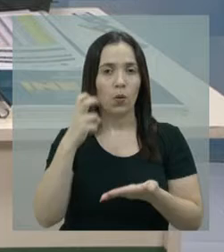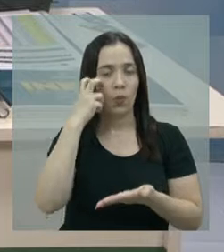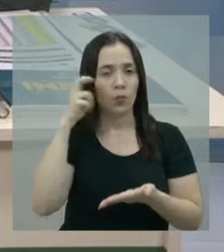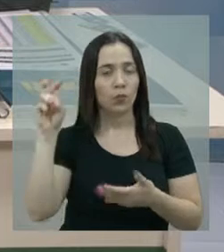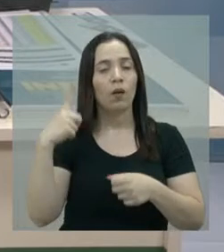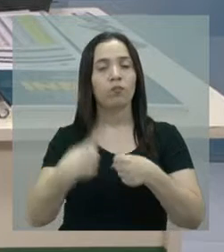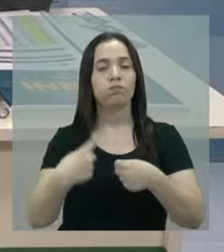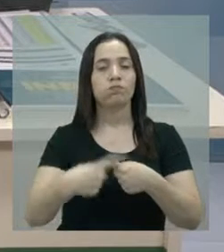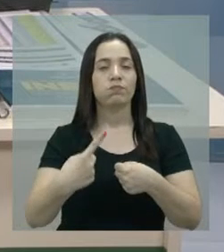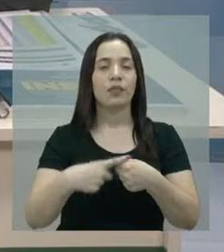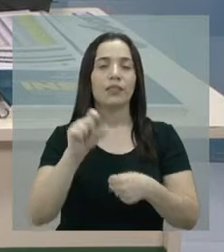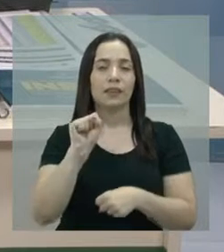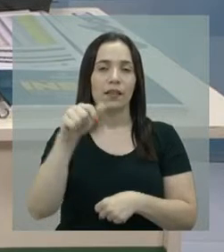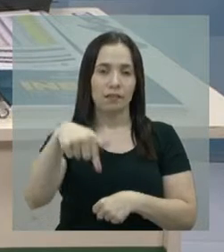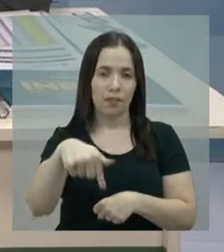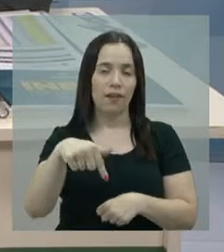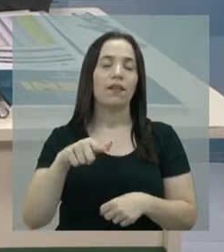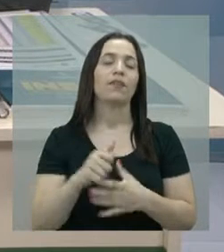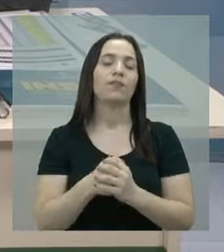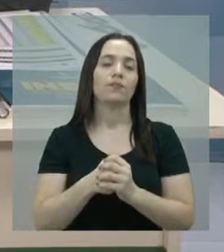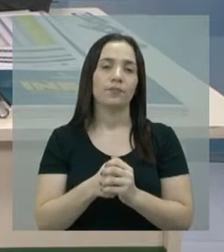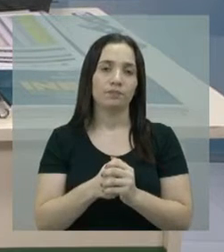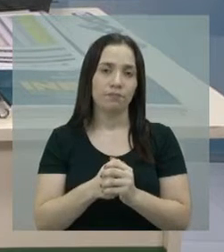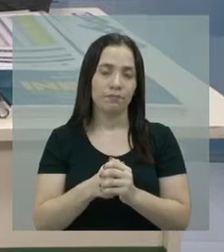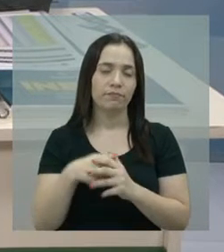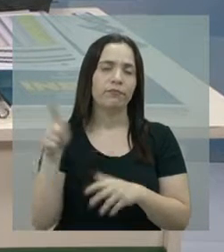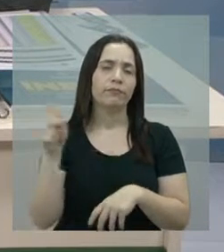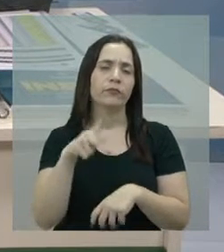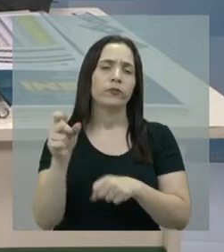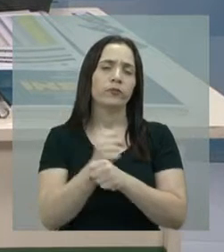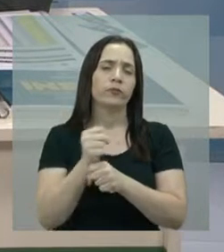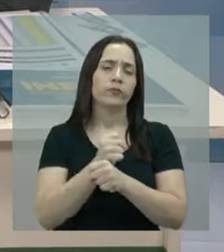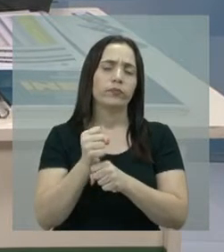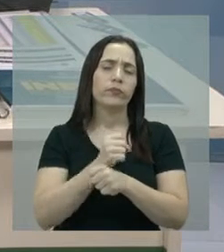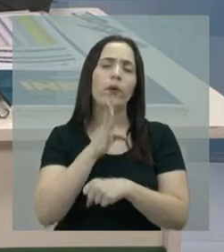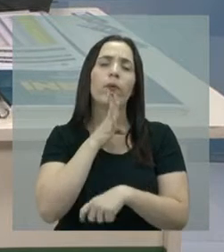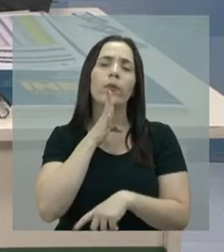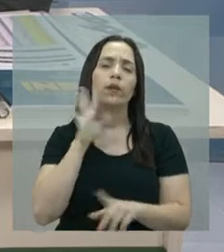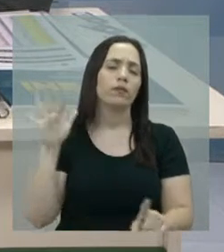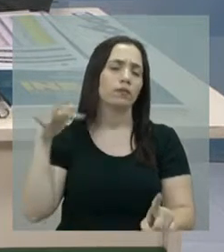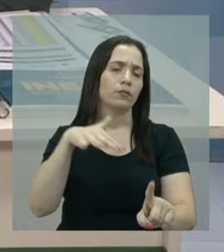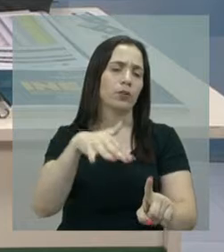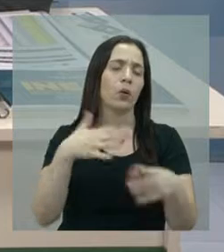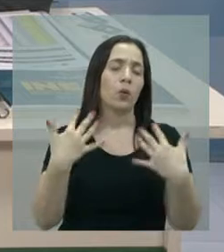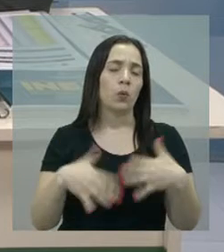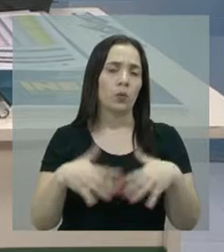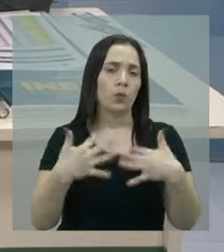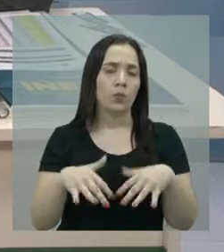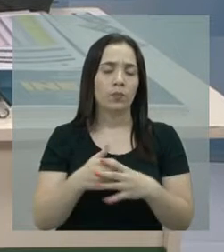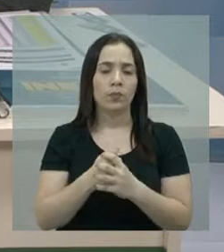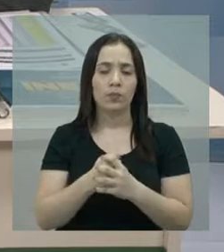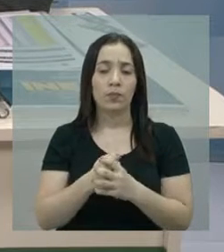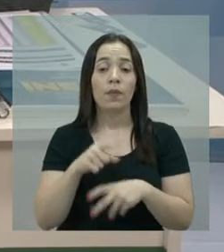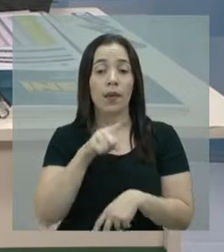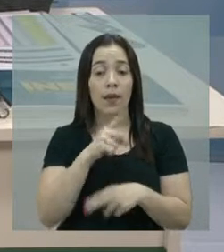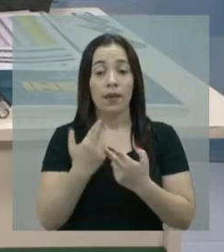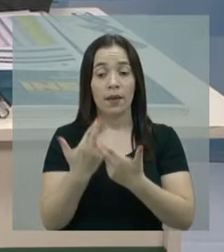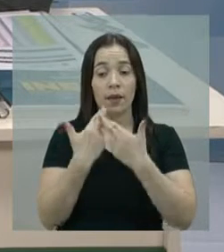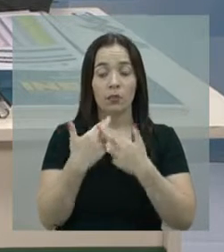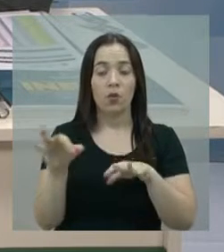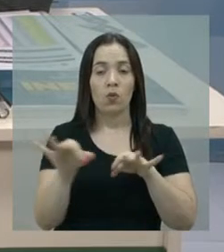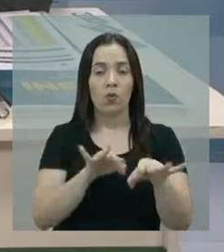Quitéria. Nasceu no município de Santa Quitéria e era um educador reconhecidamente... Homem responsável... importante para o Estado pela